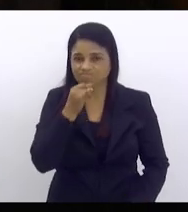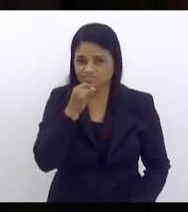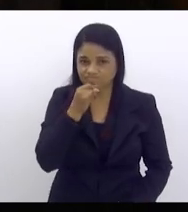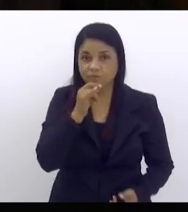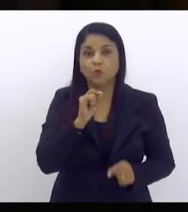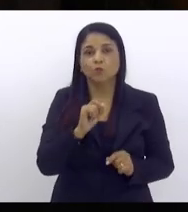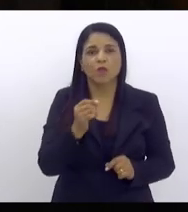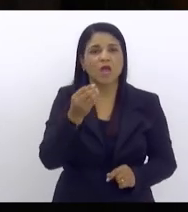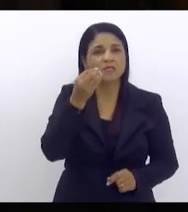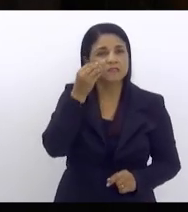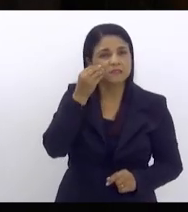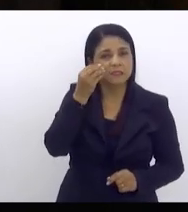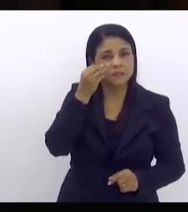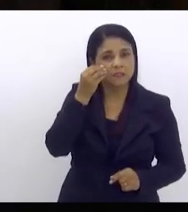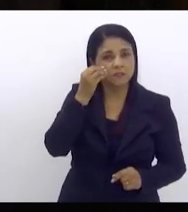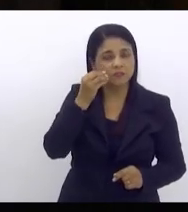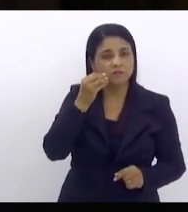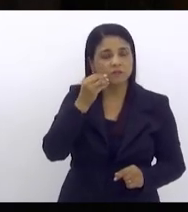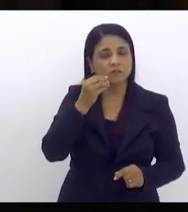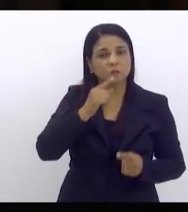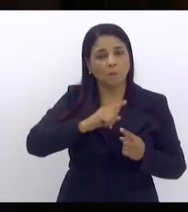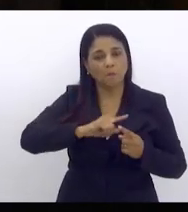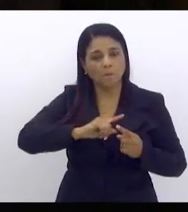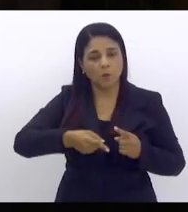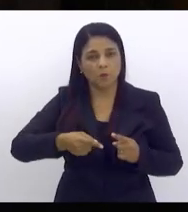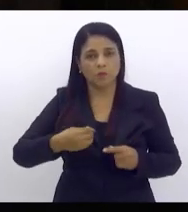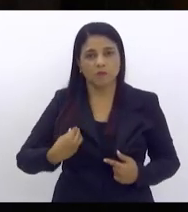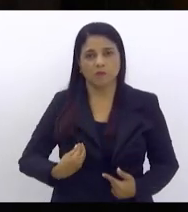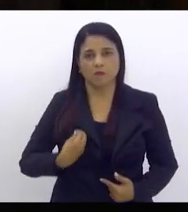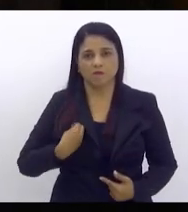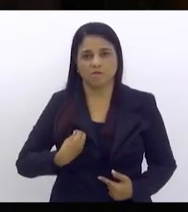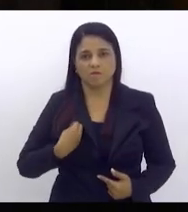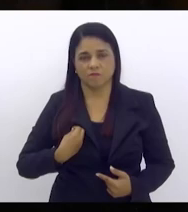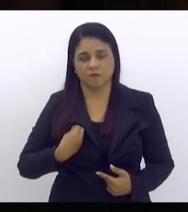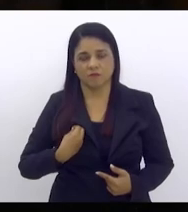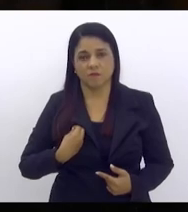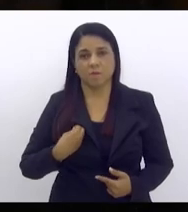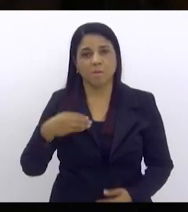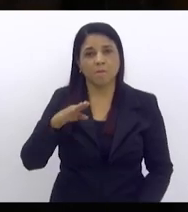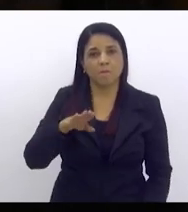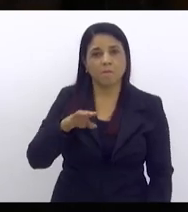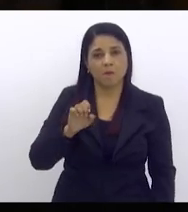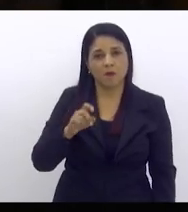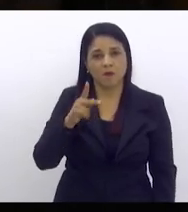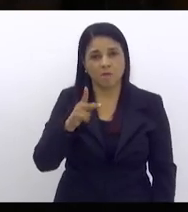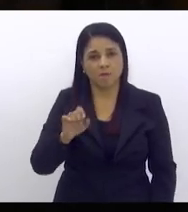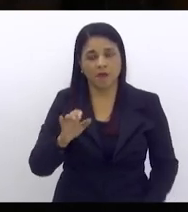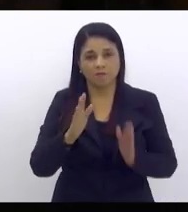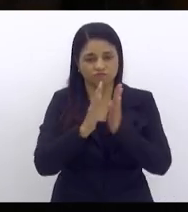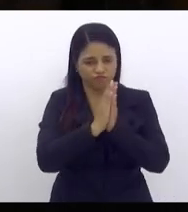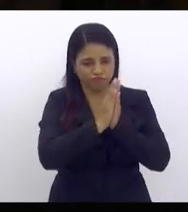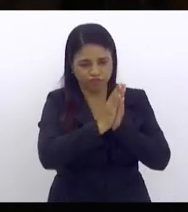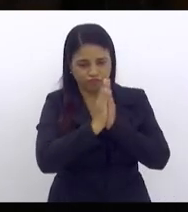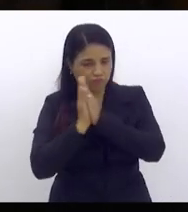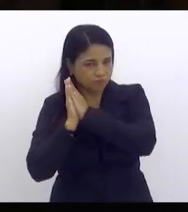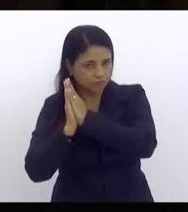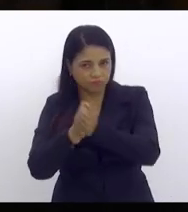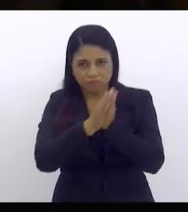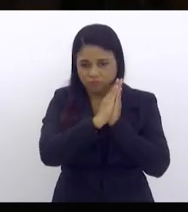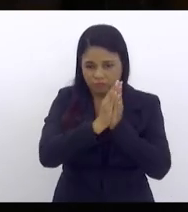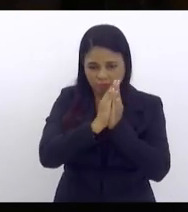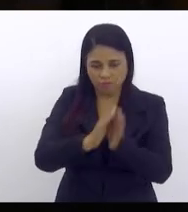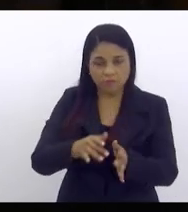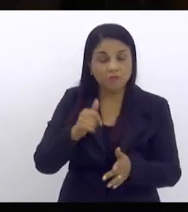a tentativa de inviabilizar a vida dessas pessoas. São mães e pais de santo expulsos dos